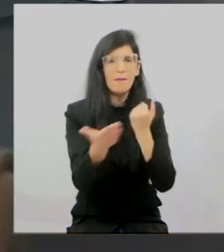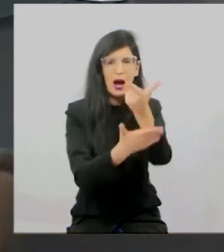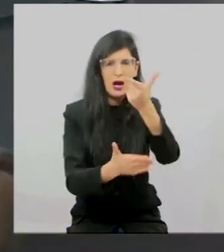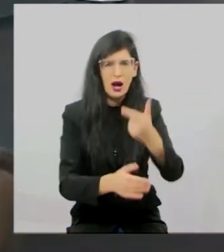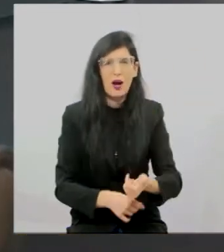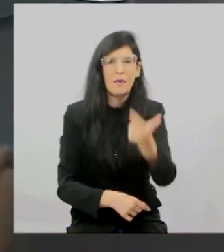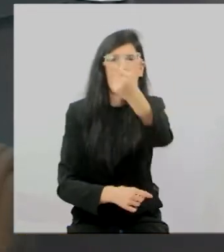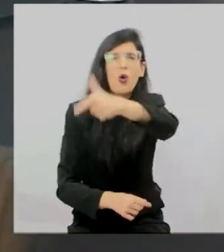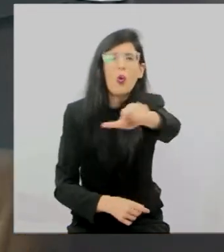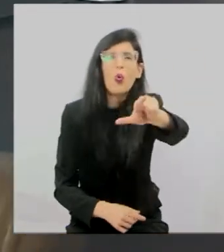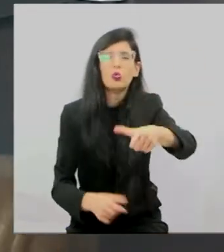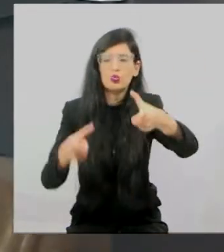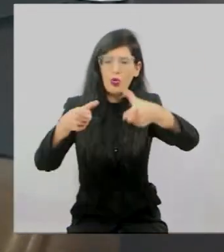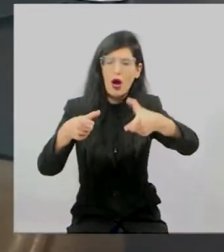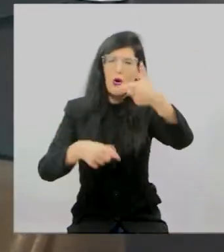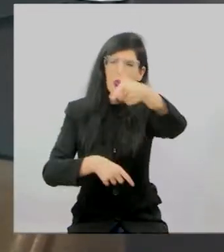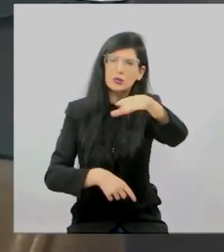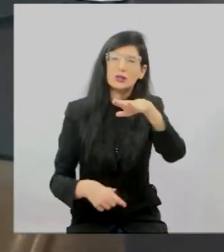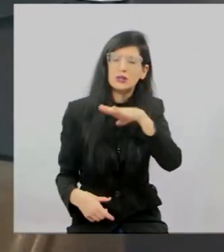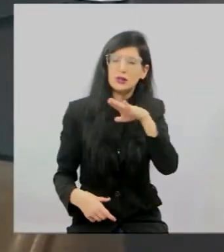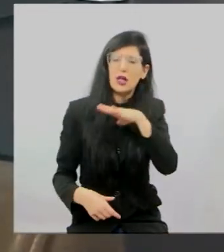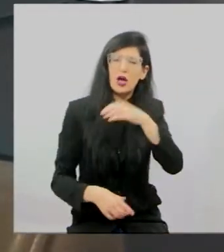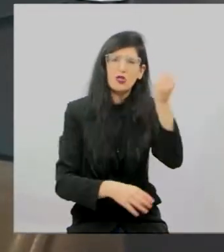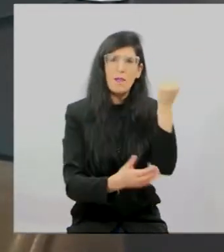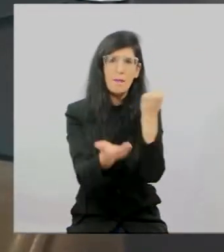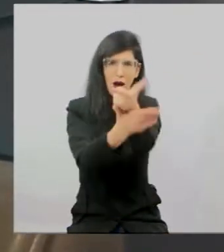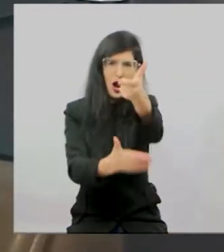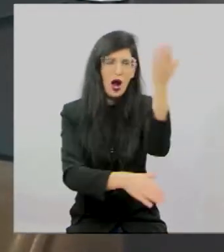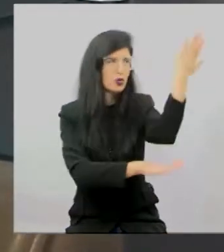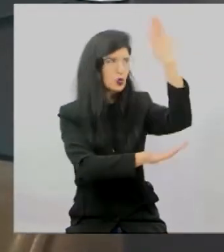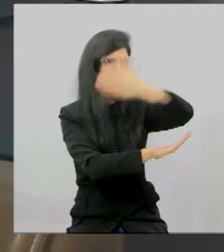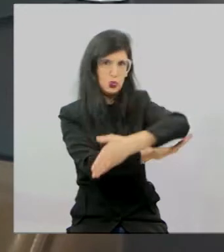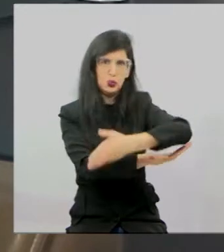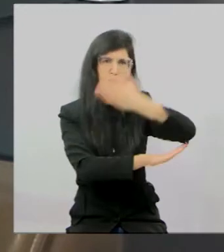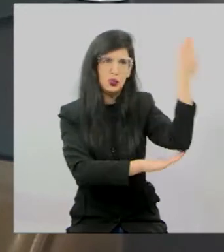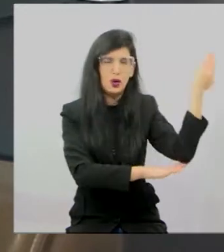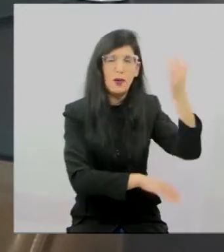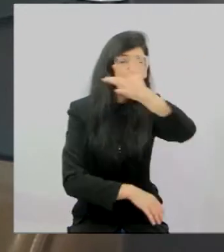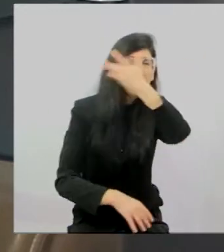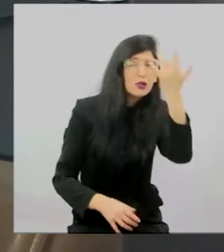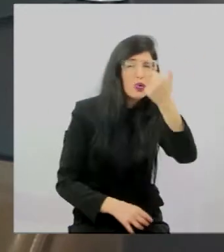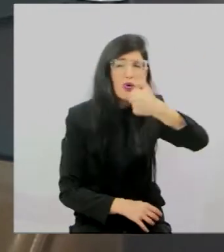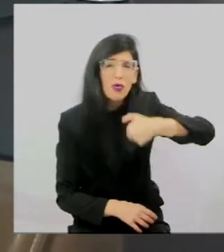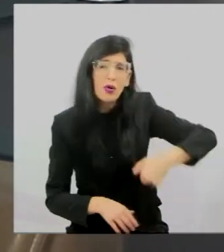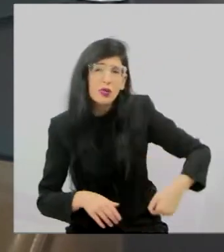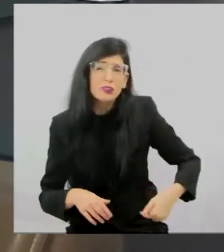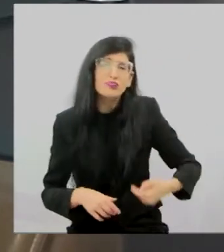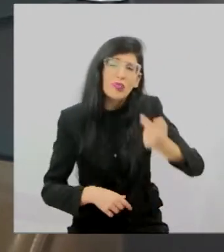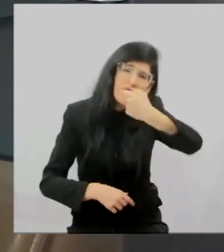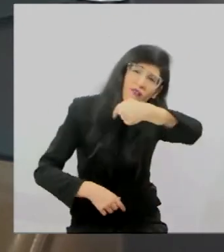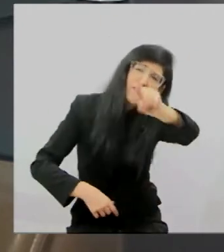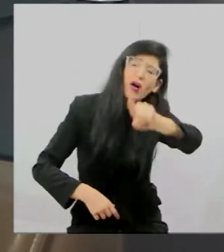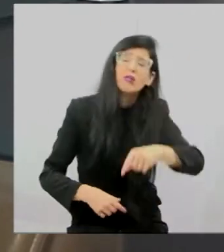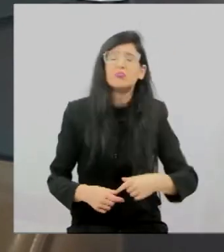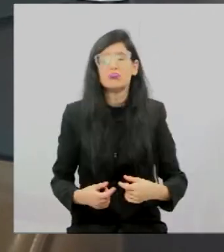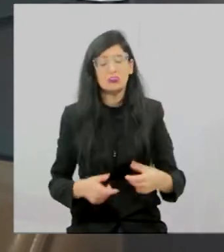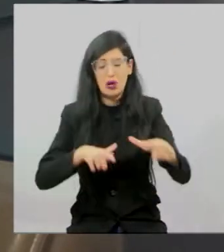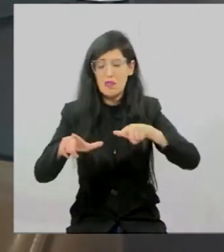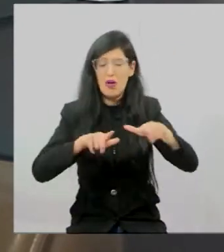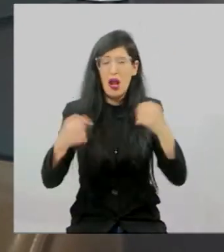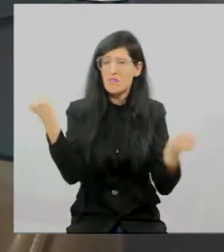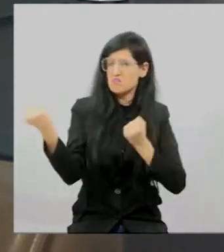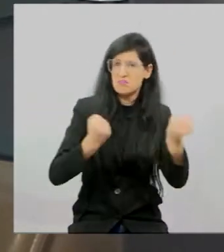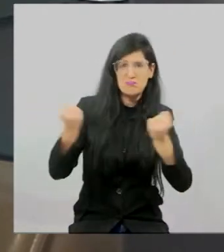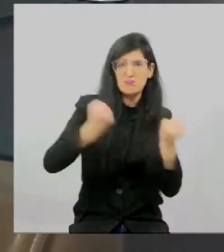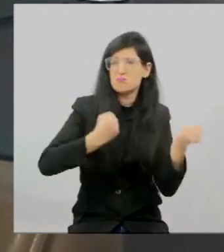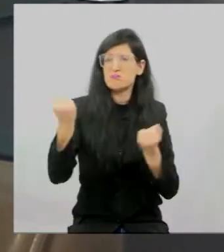porque durante o dia são milhares e milhares de pessoas que vai para São José dos Campos para trabalhar e com certeza será de grande utilidade